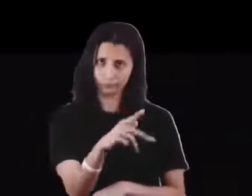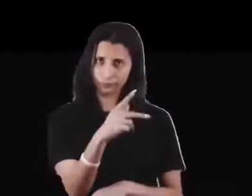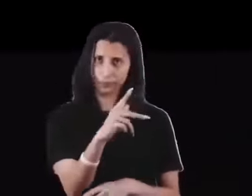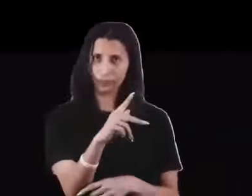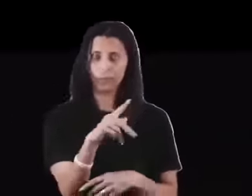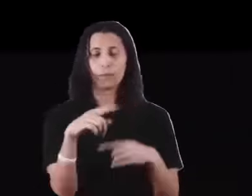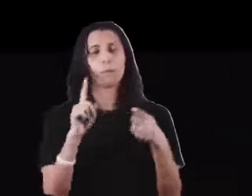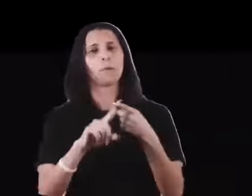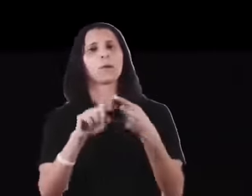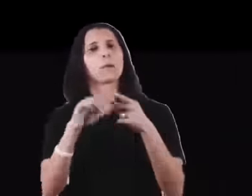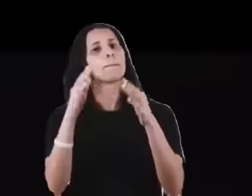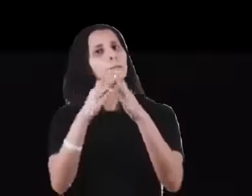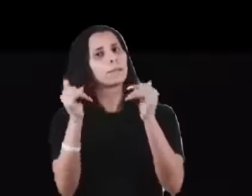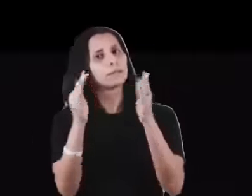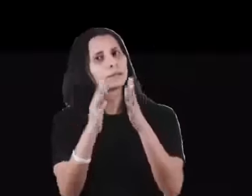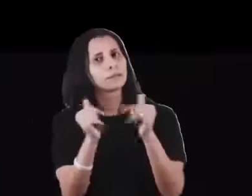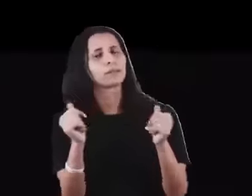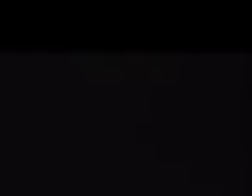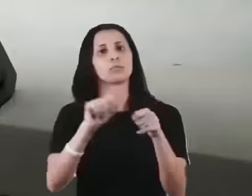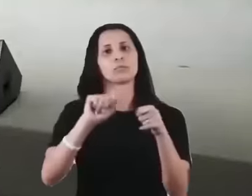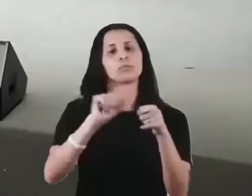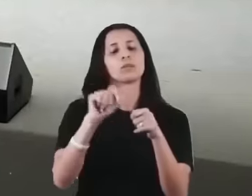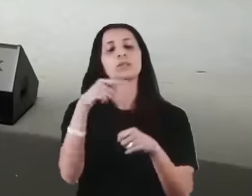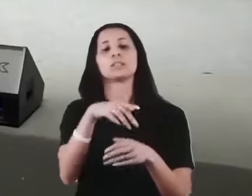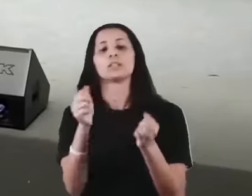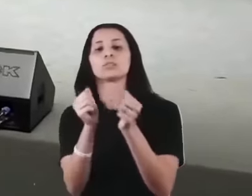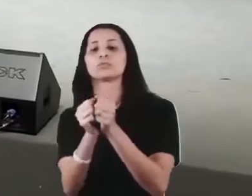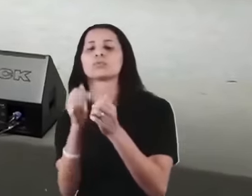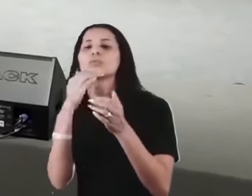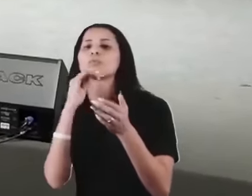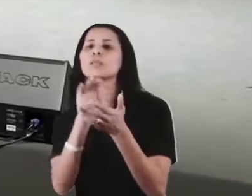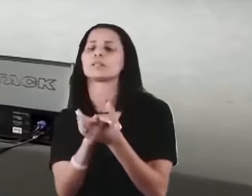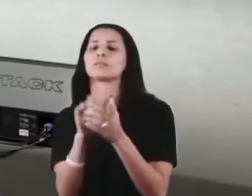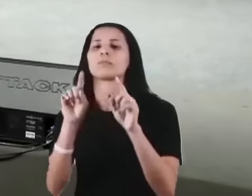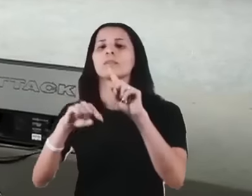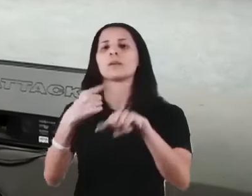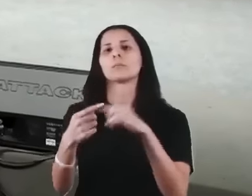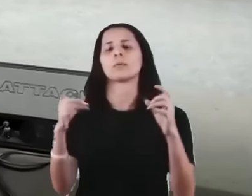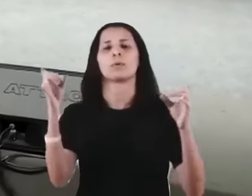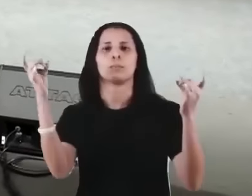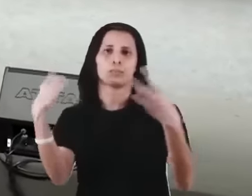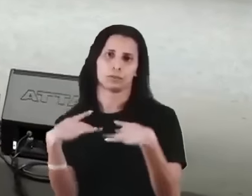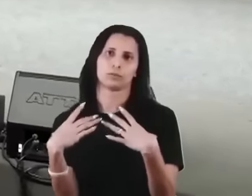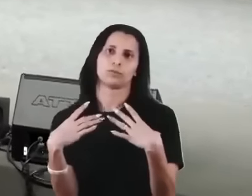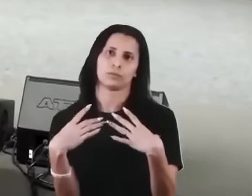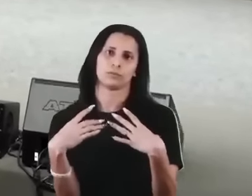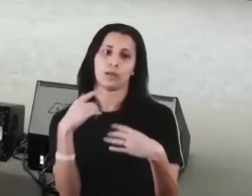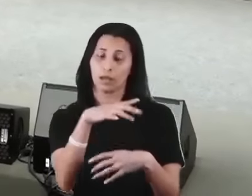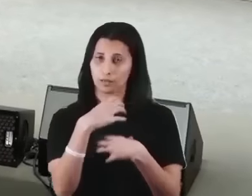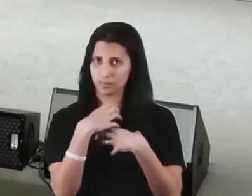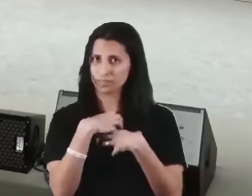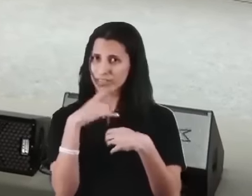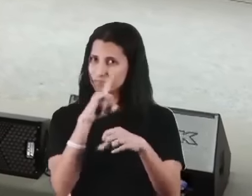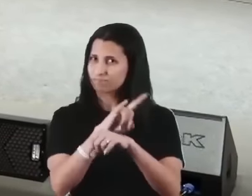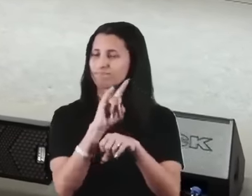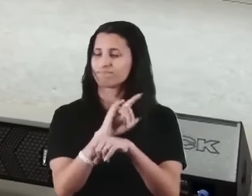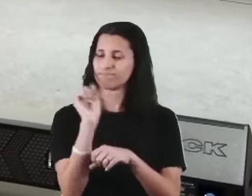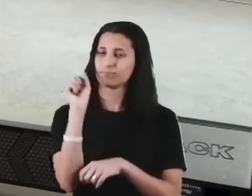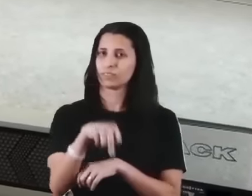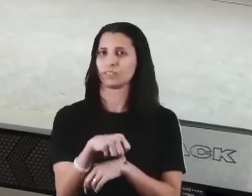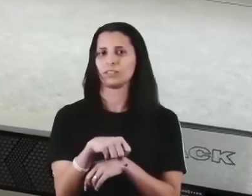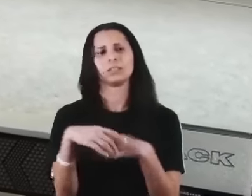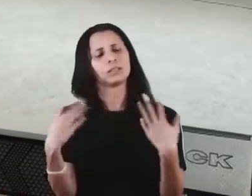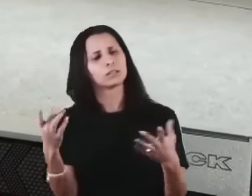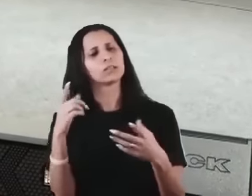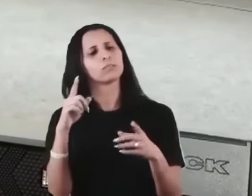que fez ela deitar com seu marido e que abandonou ela se sentiu traído eu não sei se viu tipo eu fiz o que